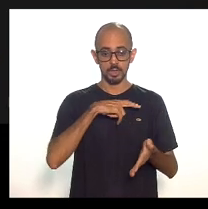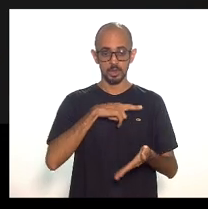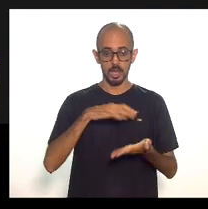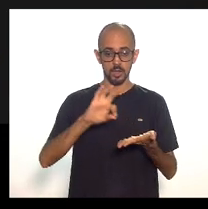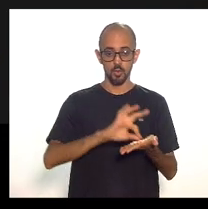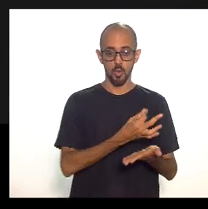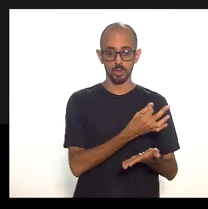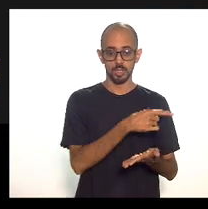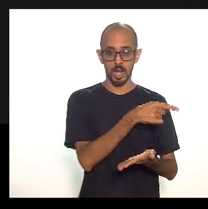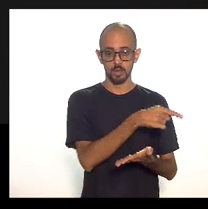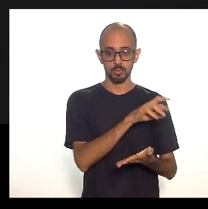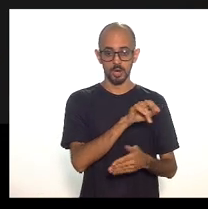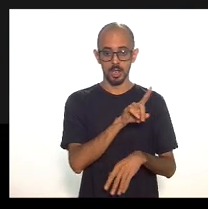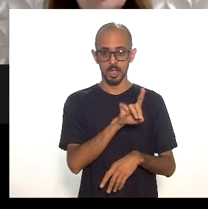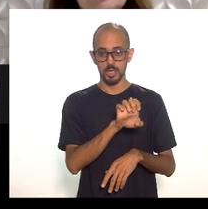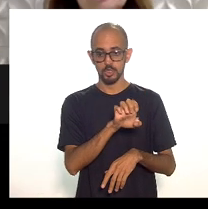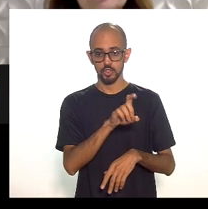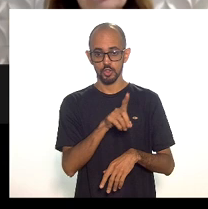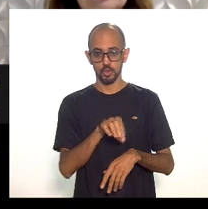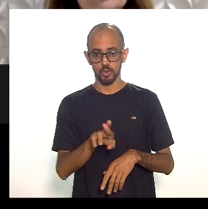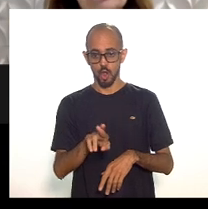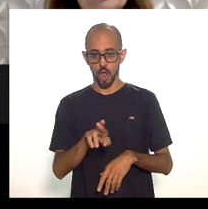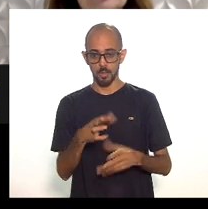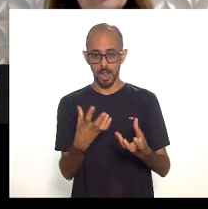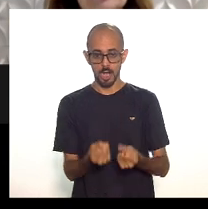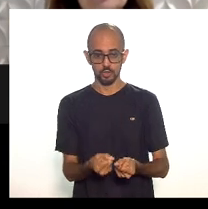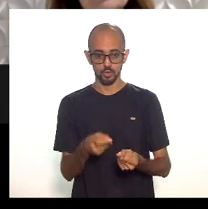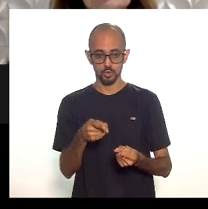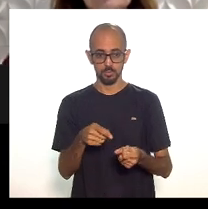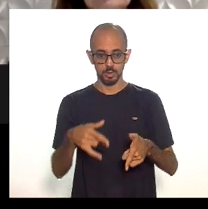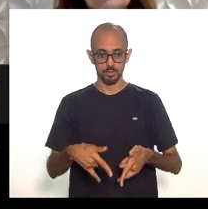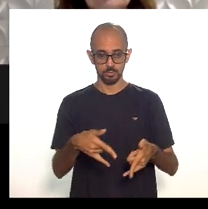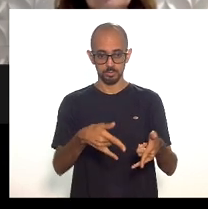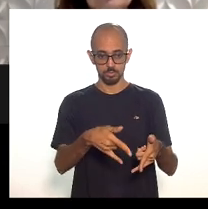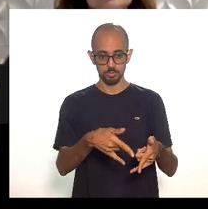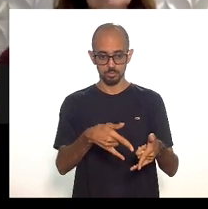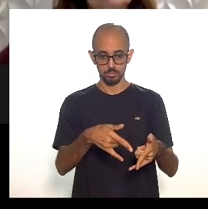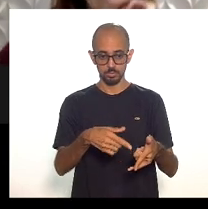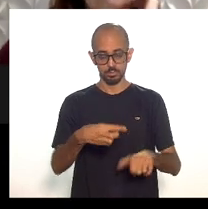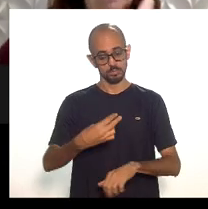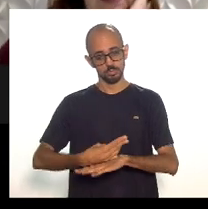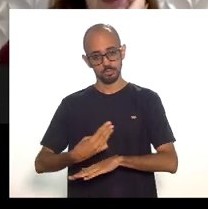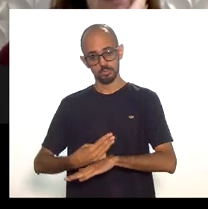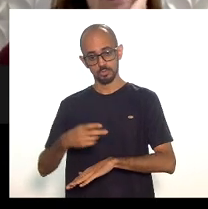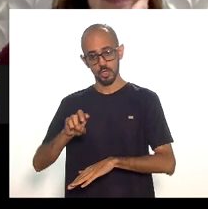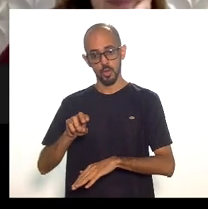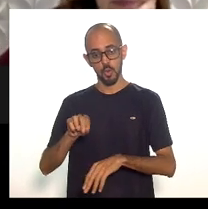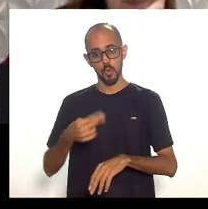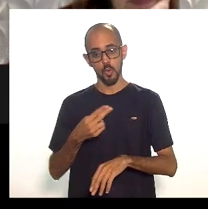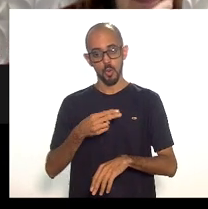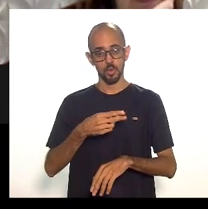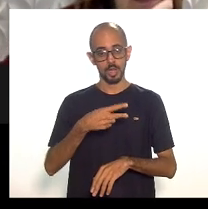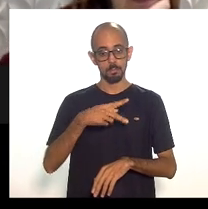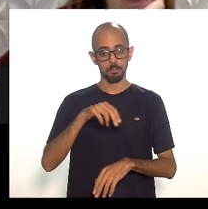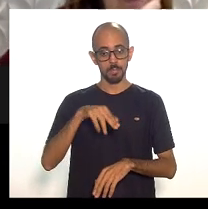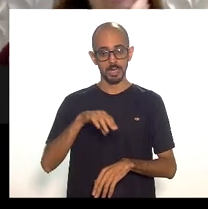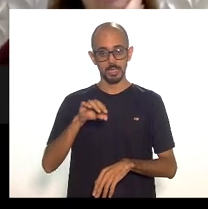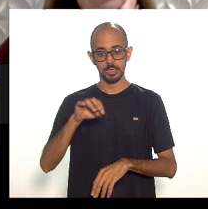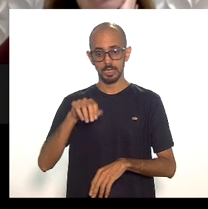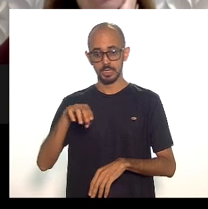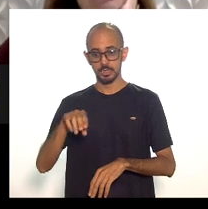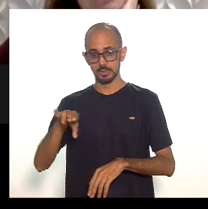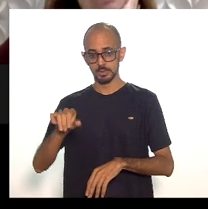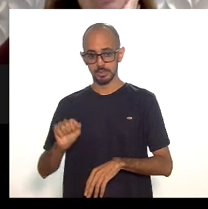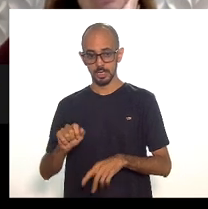Rede DOR para assumir leitos do Hospital da Ordem Terceira da Penitência ou da Lagoa. Isso não ficou claro, todo mundo está